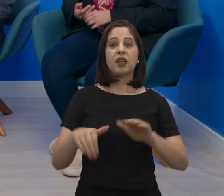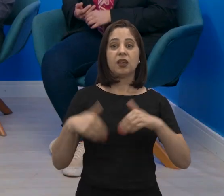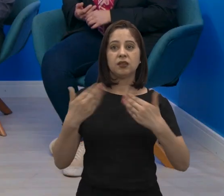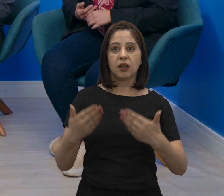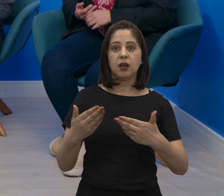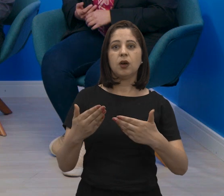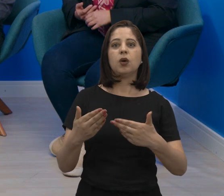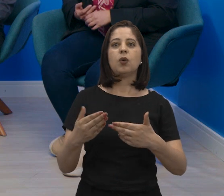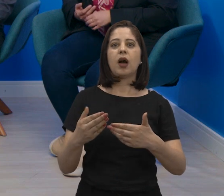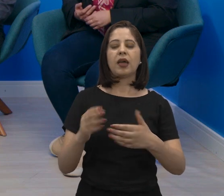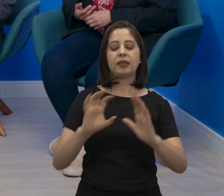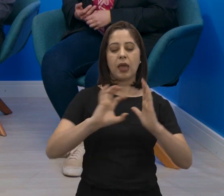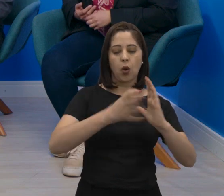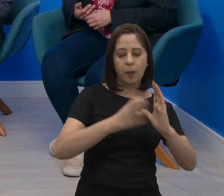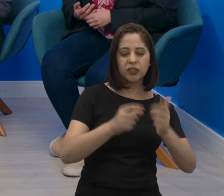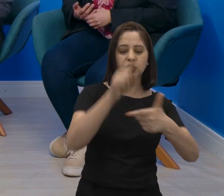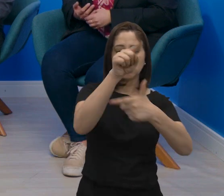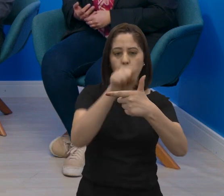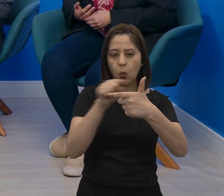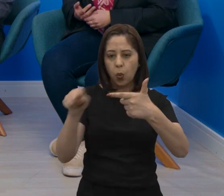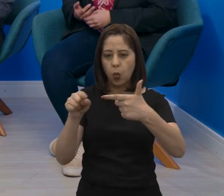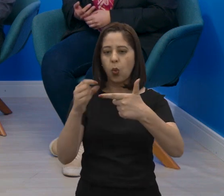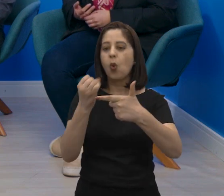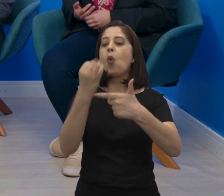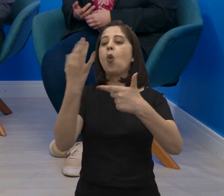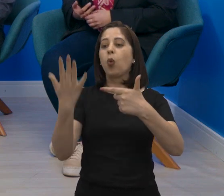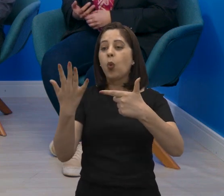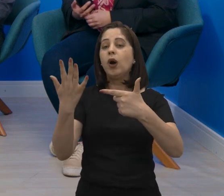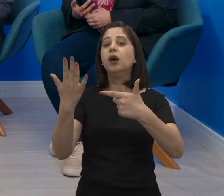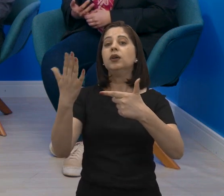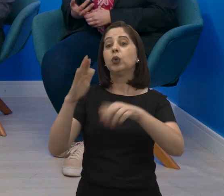por partidos, aí o partido tem o direito de fazer a